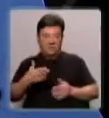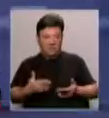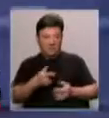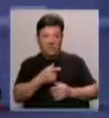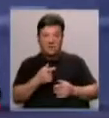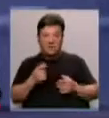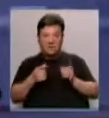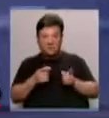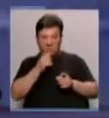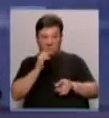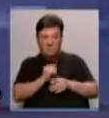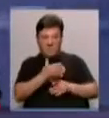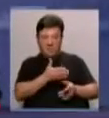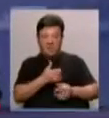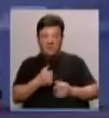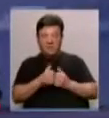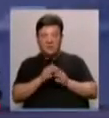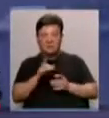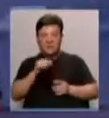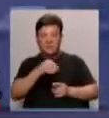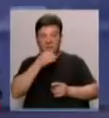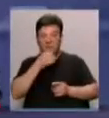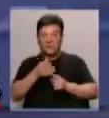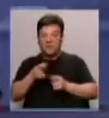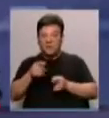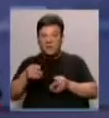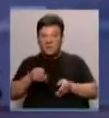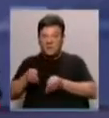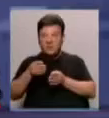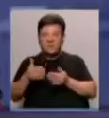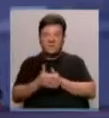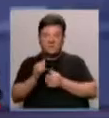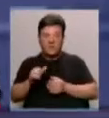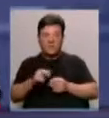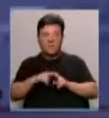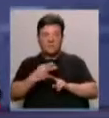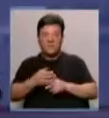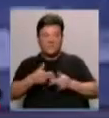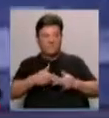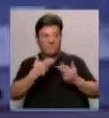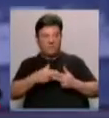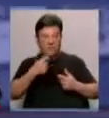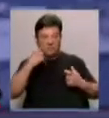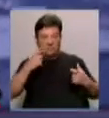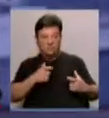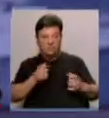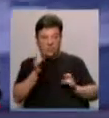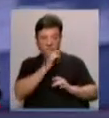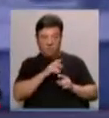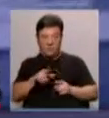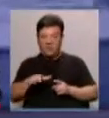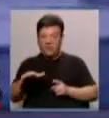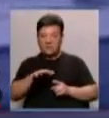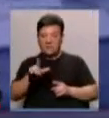é neste mar que se trilham também as chamadas rotas da morte com o reforço das Fronteiras na Europa o agravamento da